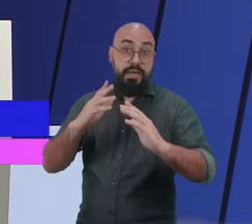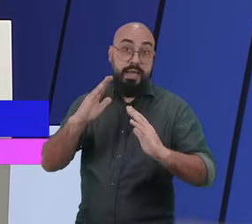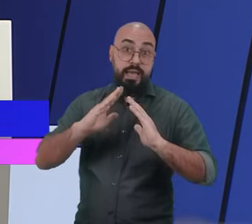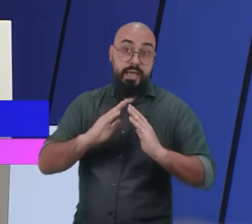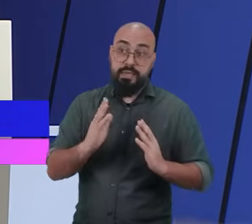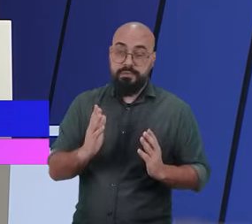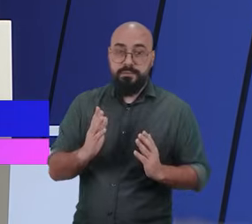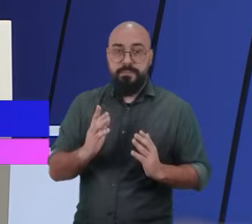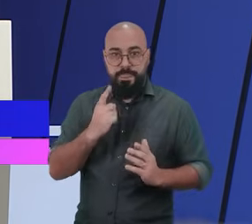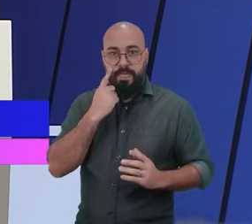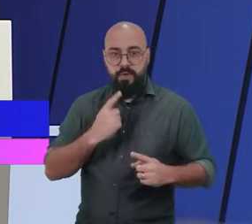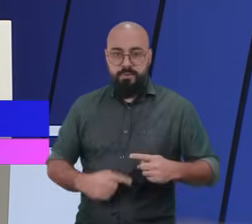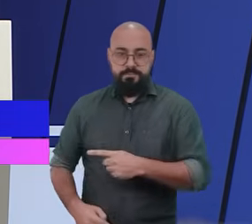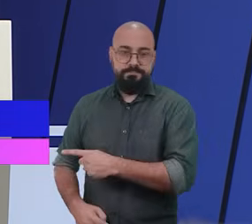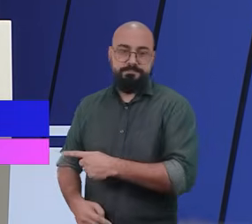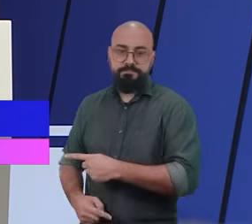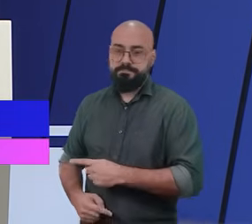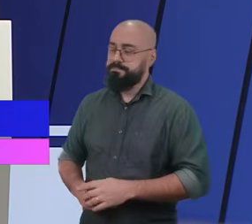número é 12